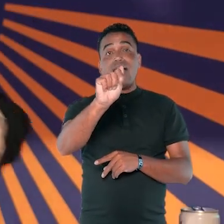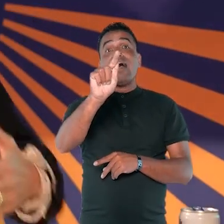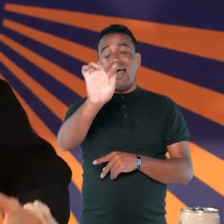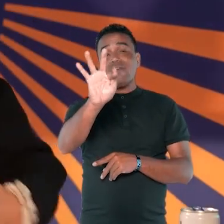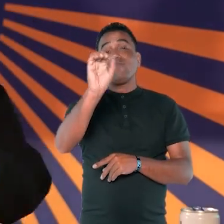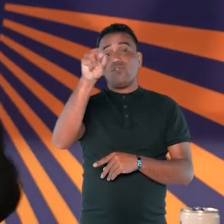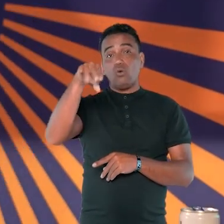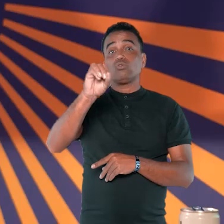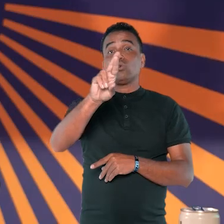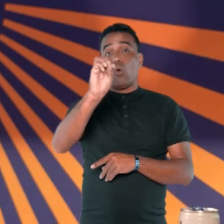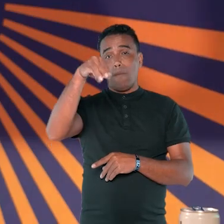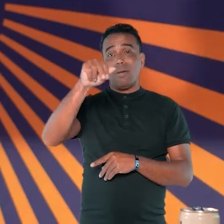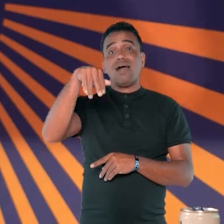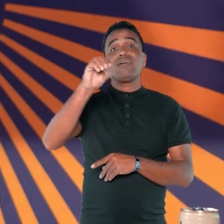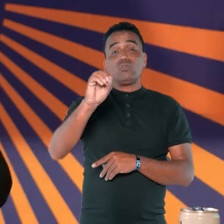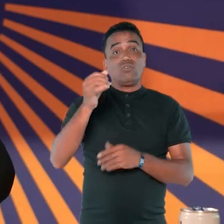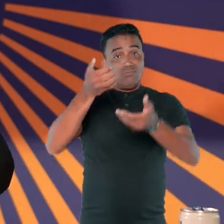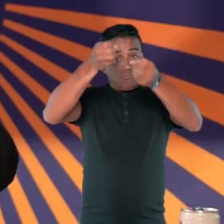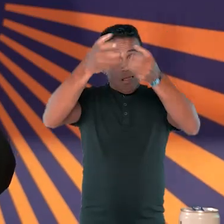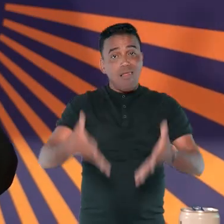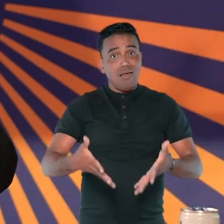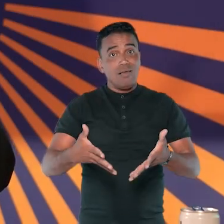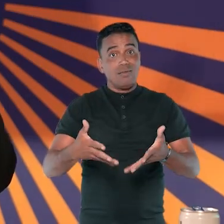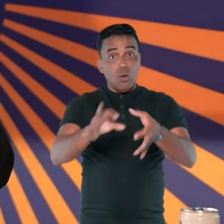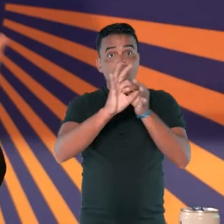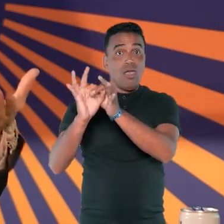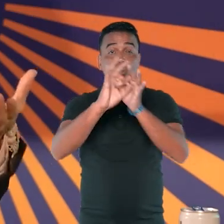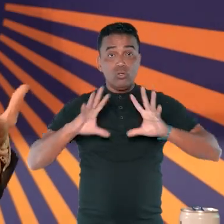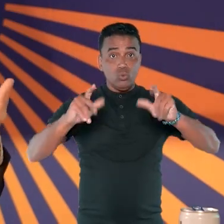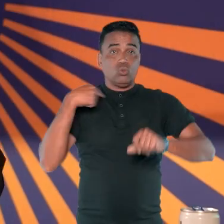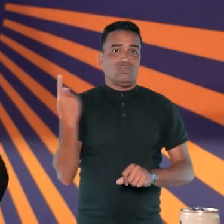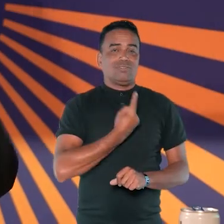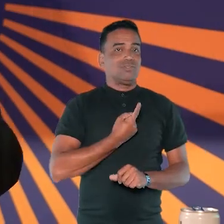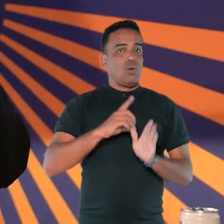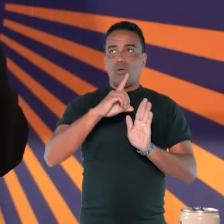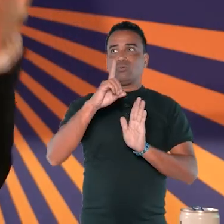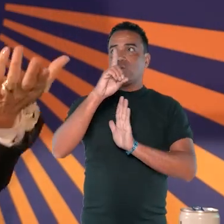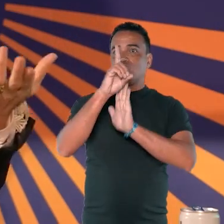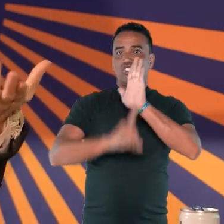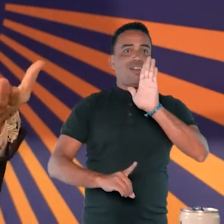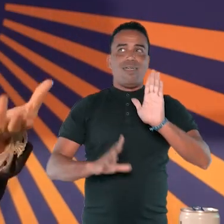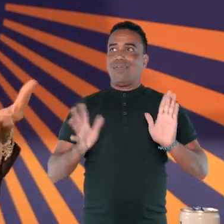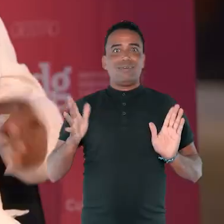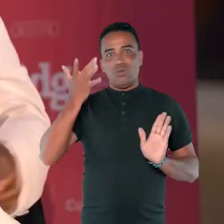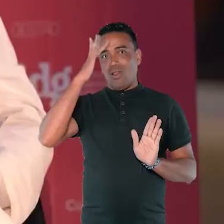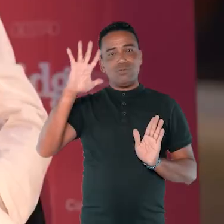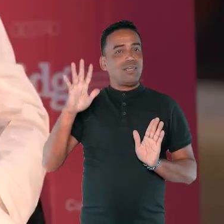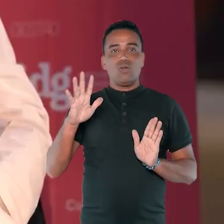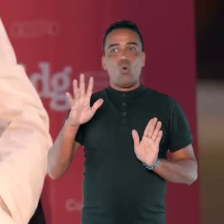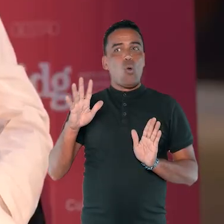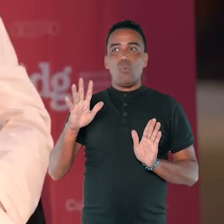reúne todos nós. Então, eu não tenho direito de... Nem sei como é que se conjuga o